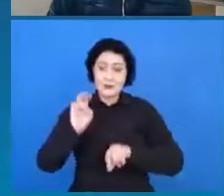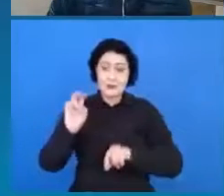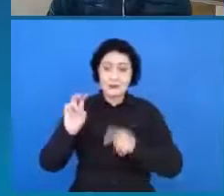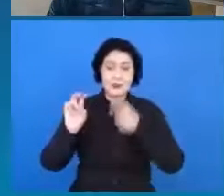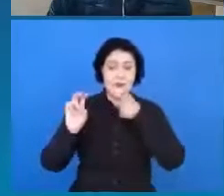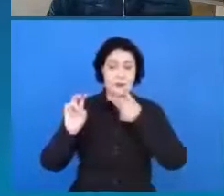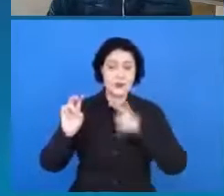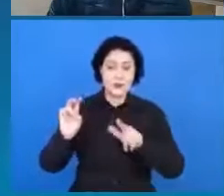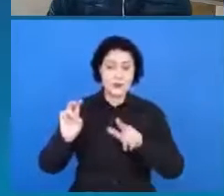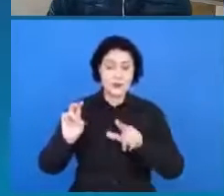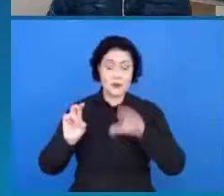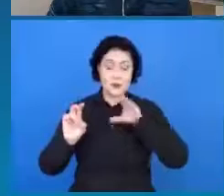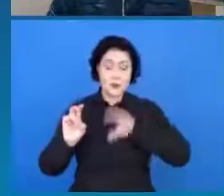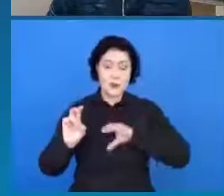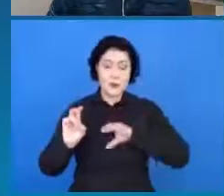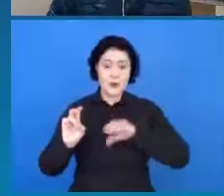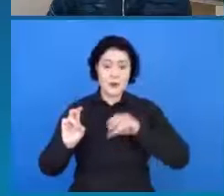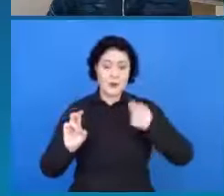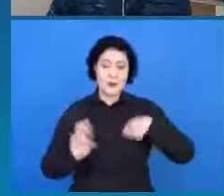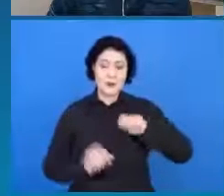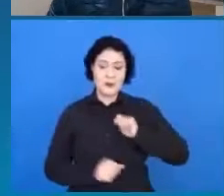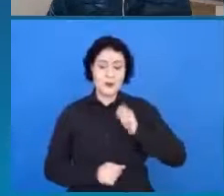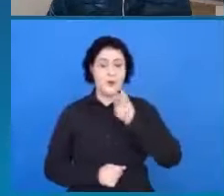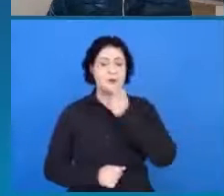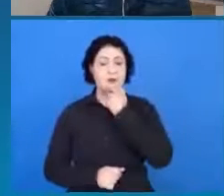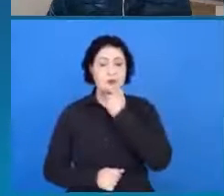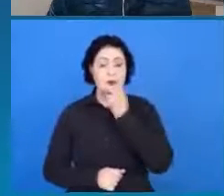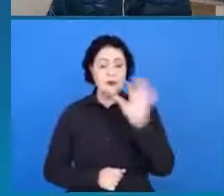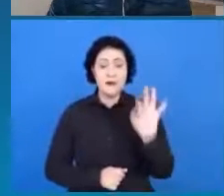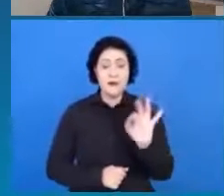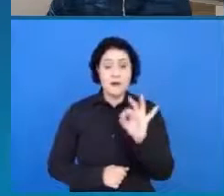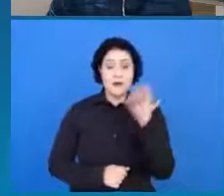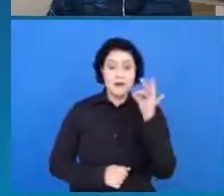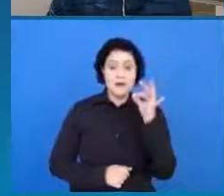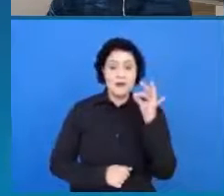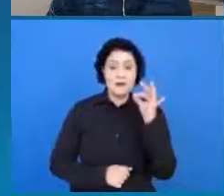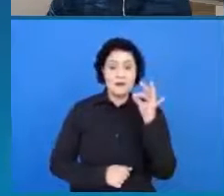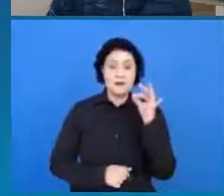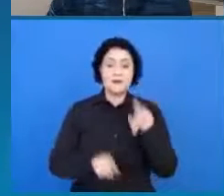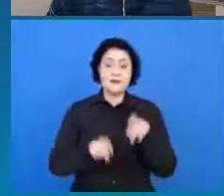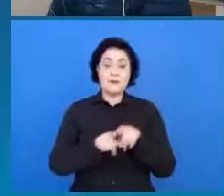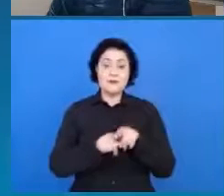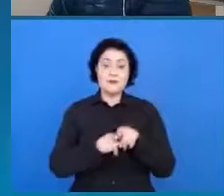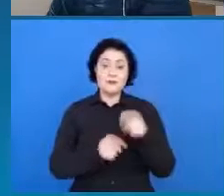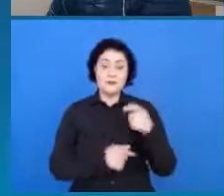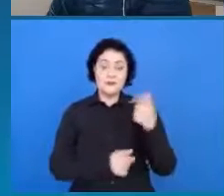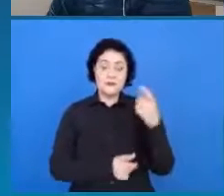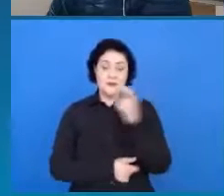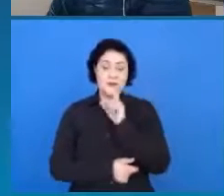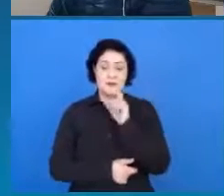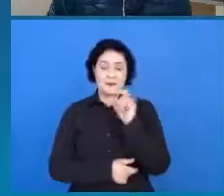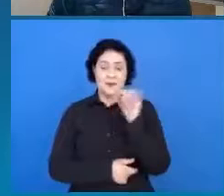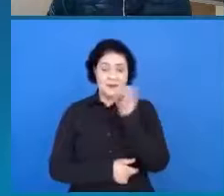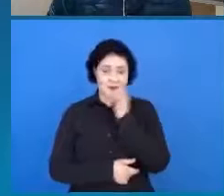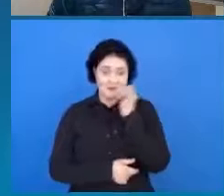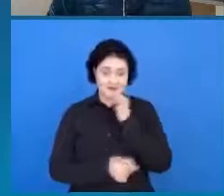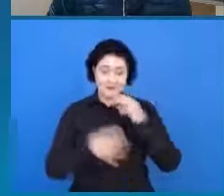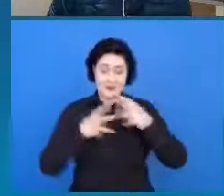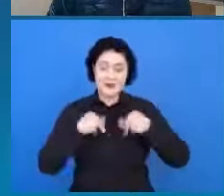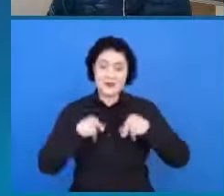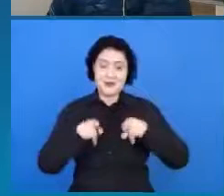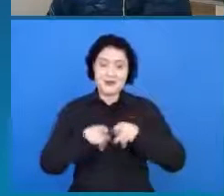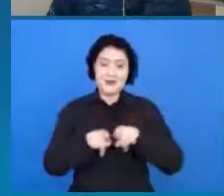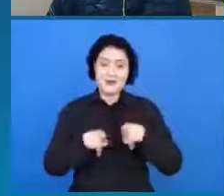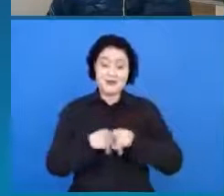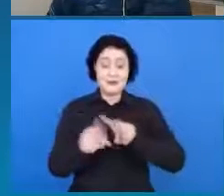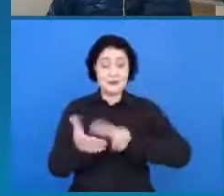idiomas português espanhol Inglês francês e italiano e aqui tornamos agradecer a todos